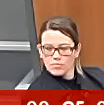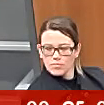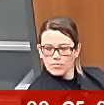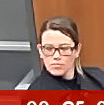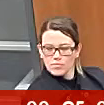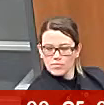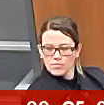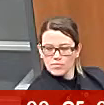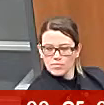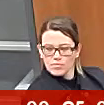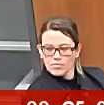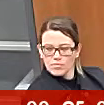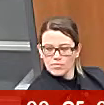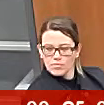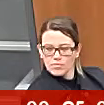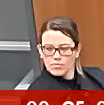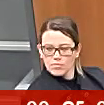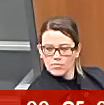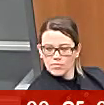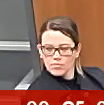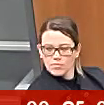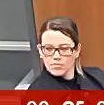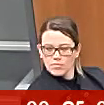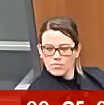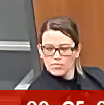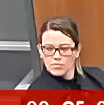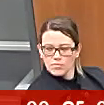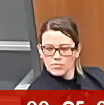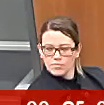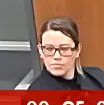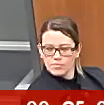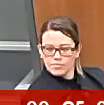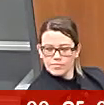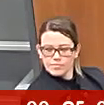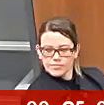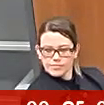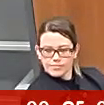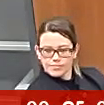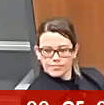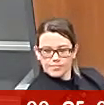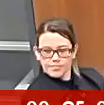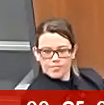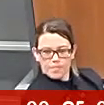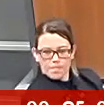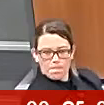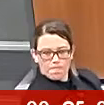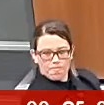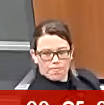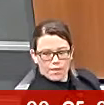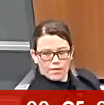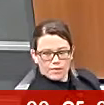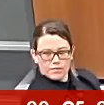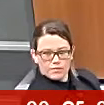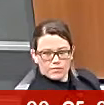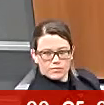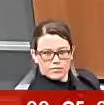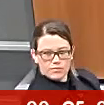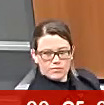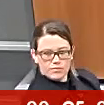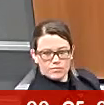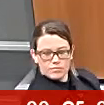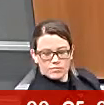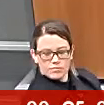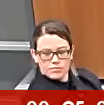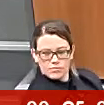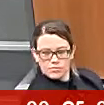e parabenizar pelo seu trabalho aqui em favor da pessoa com deficiência. Eu quero cumprimentar aqui a